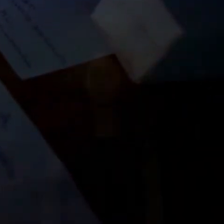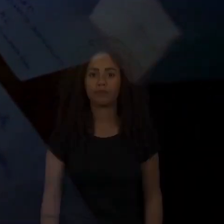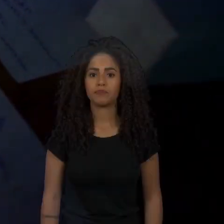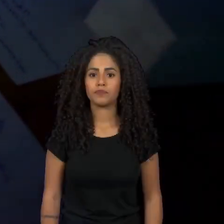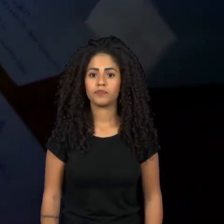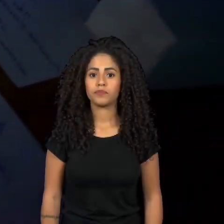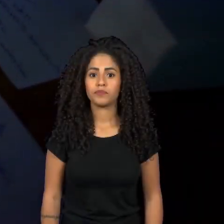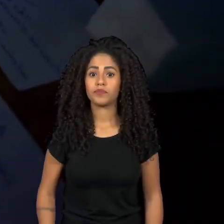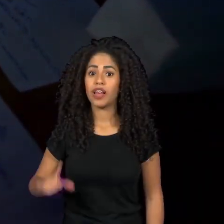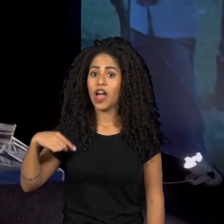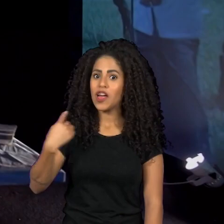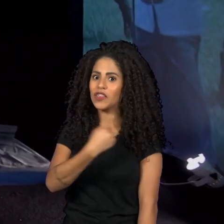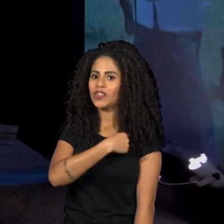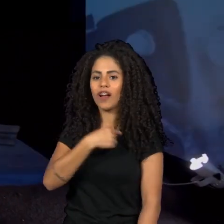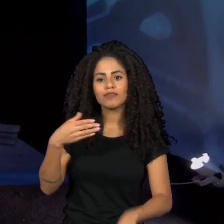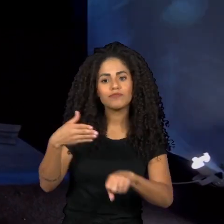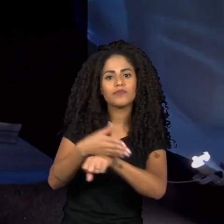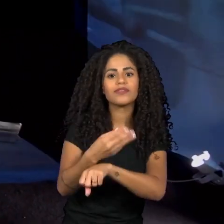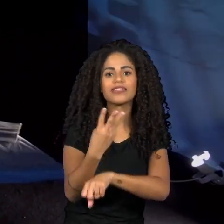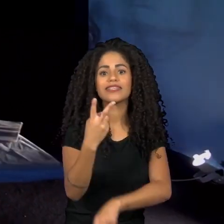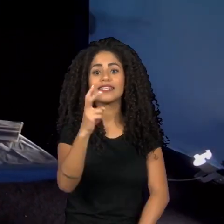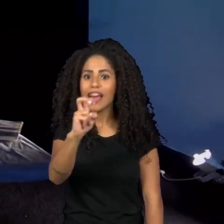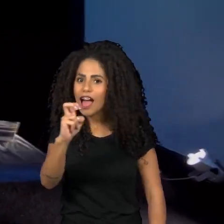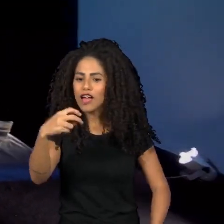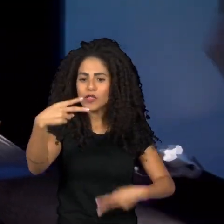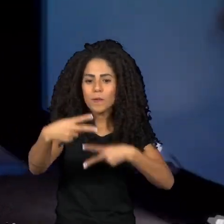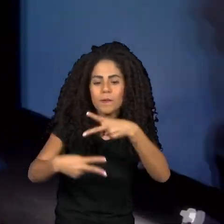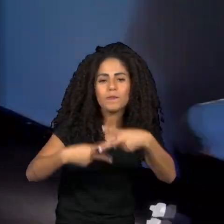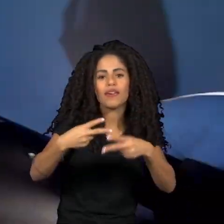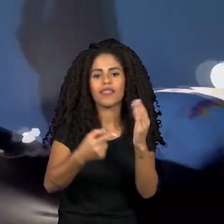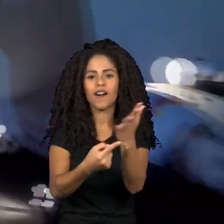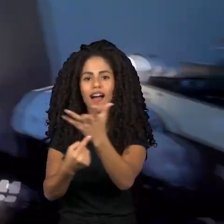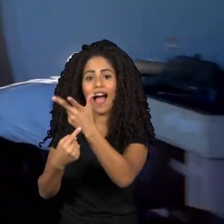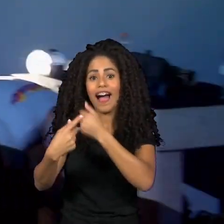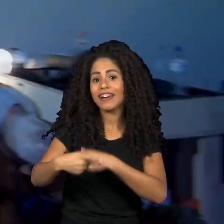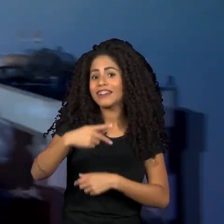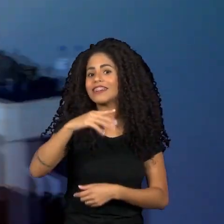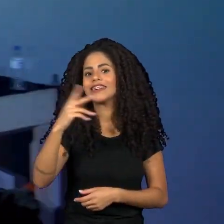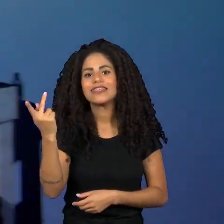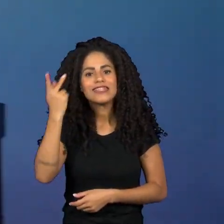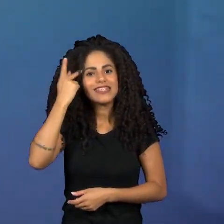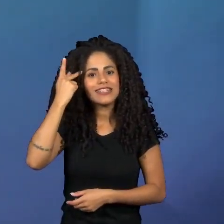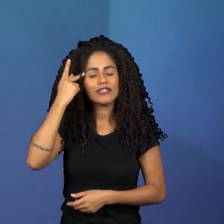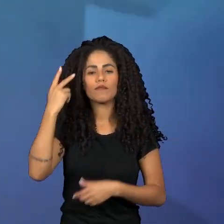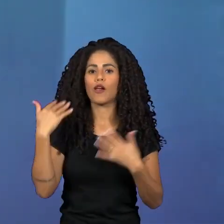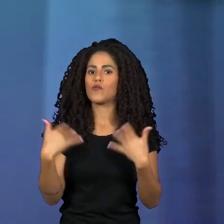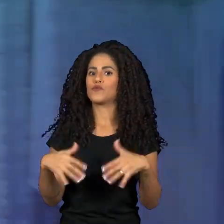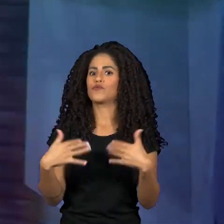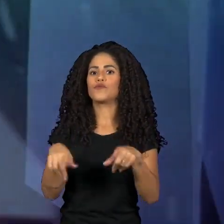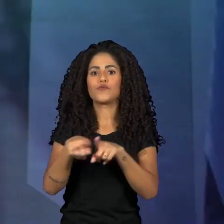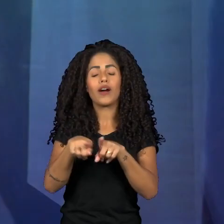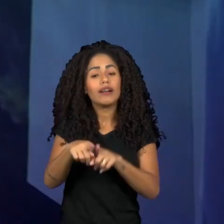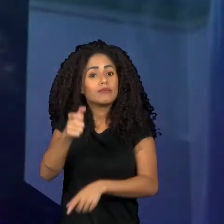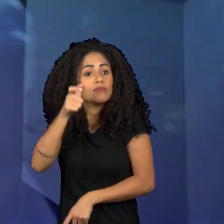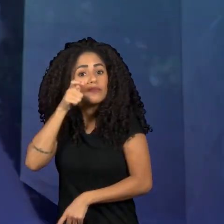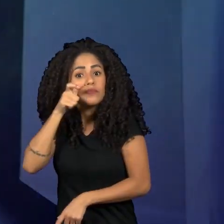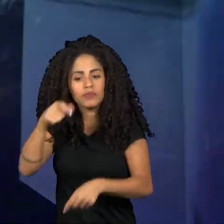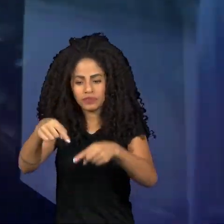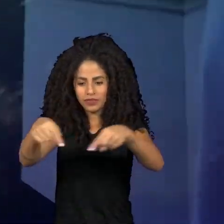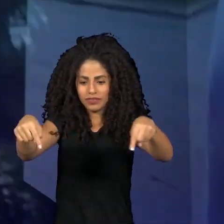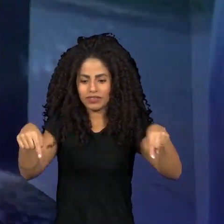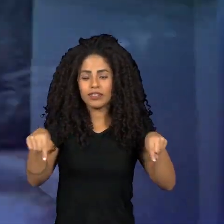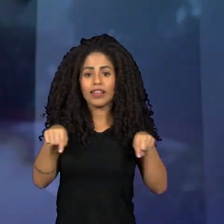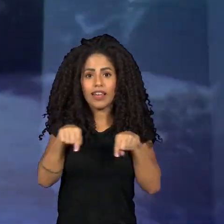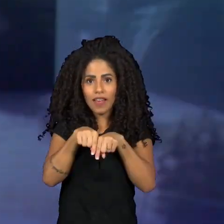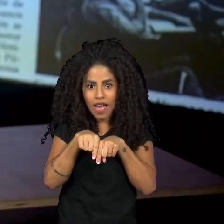Estamos na 35ª Bienal de São Paulo, na montagem da 35ª Bienal de São Paulo. Aqui a gente está na sala da Frente